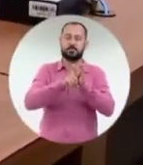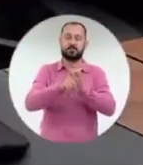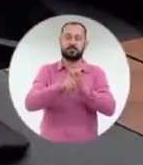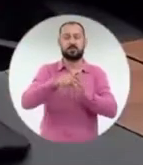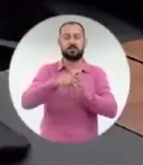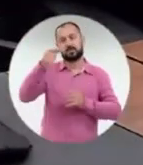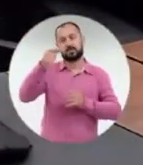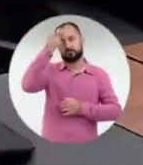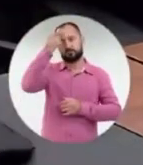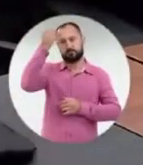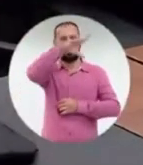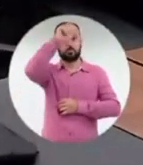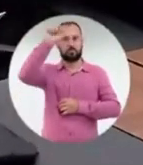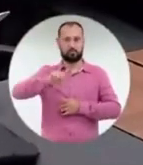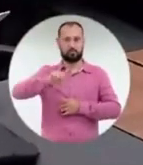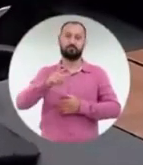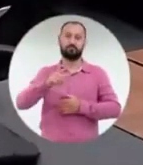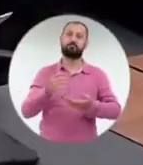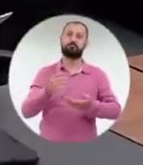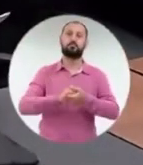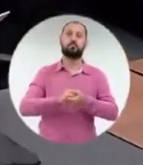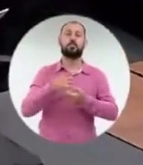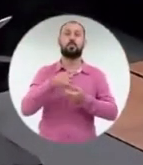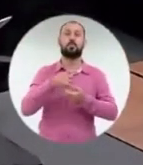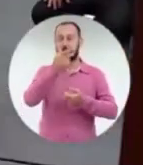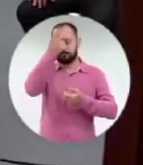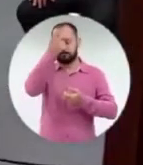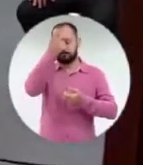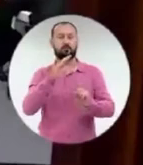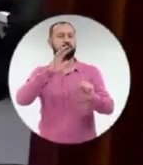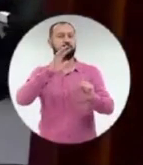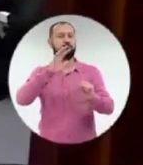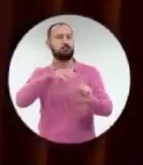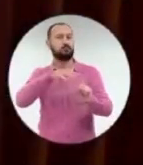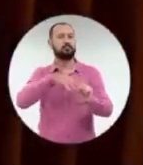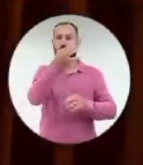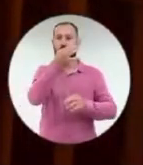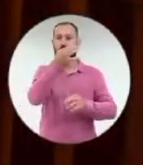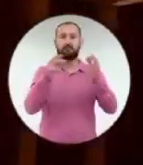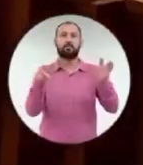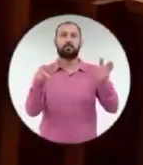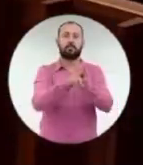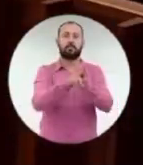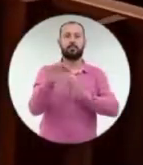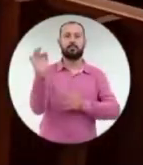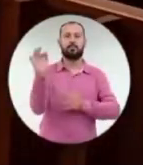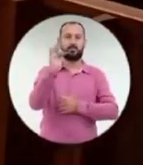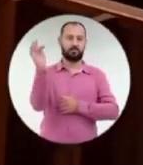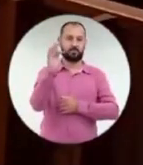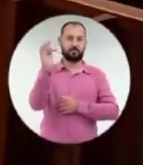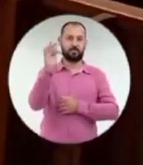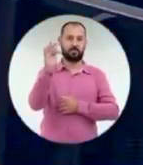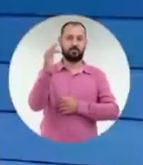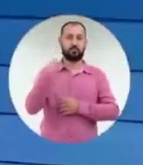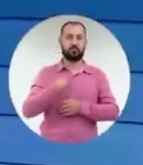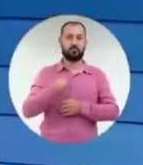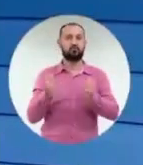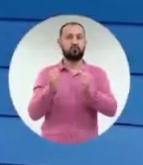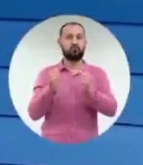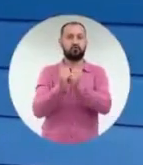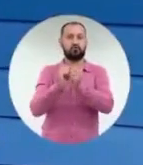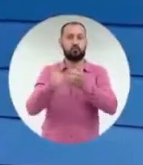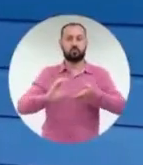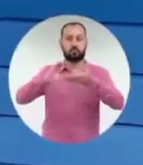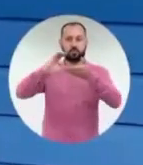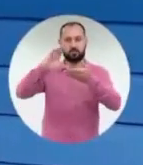extensão da educação superior em Mato Grosso do Sul, com seus homenageados indicados pelas instituições